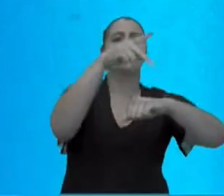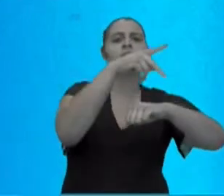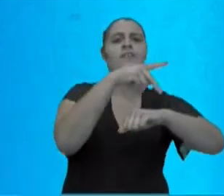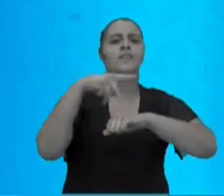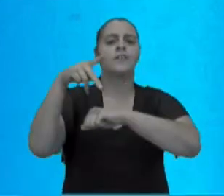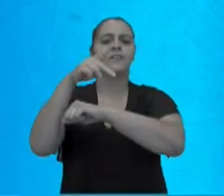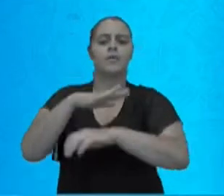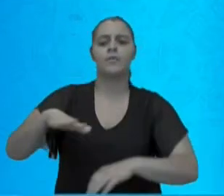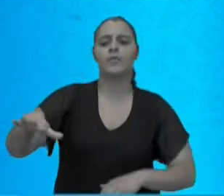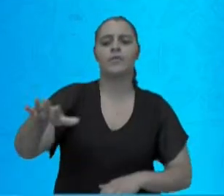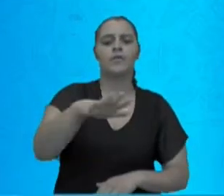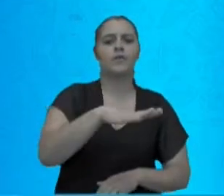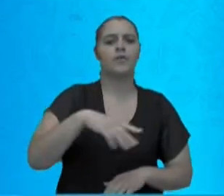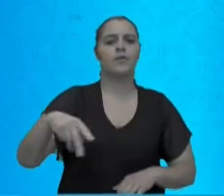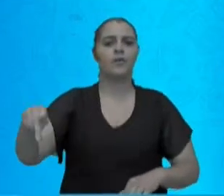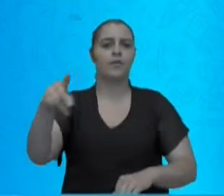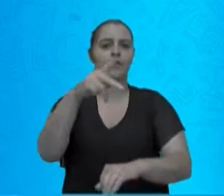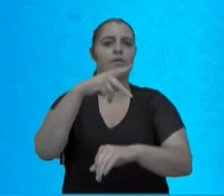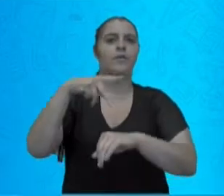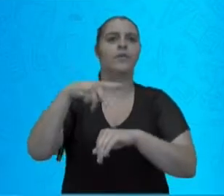um território e um povo.